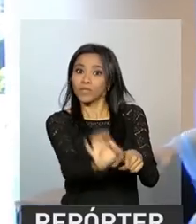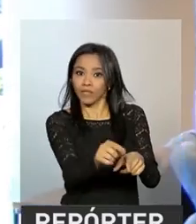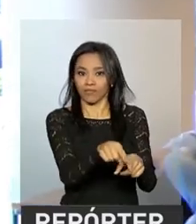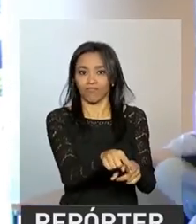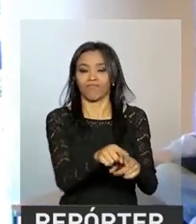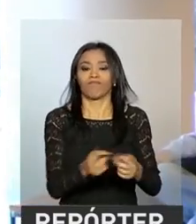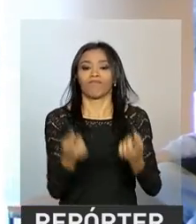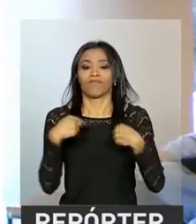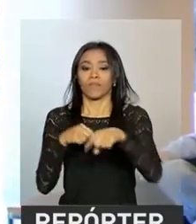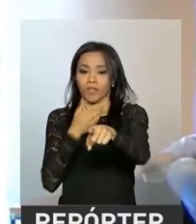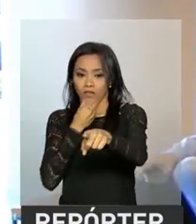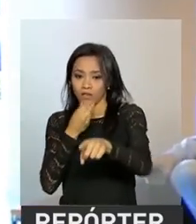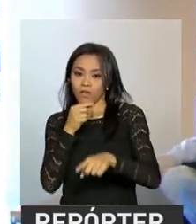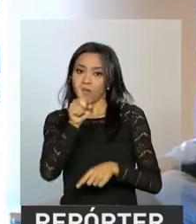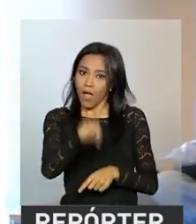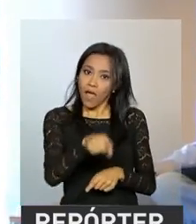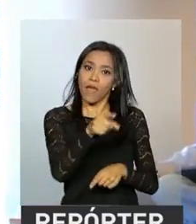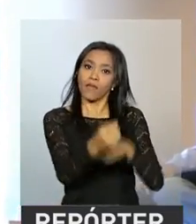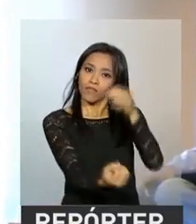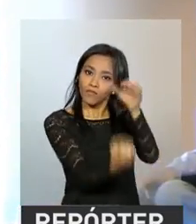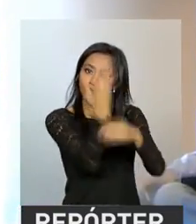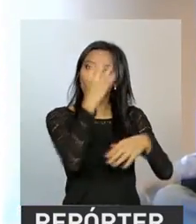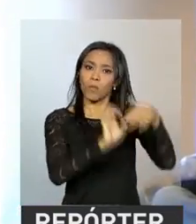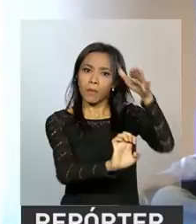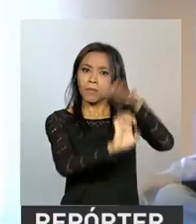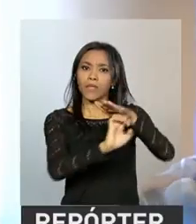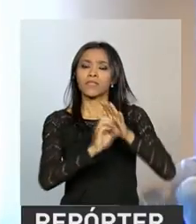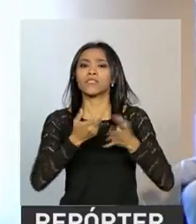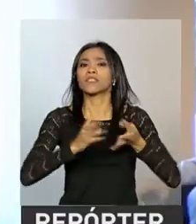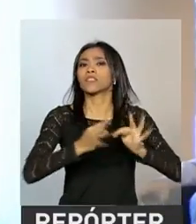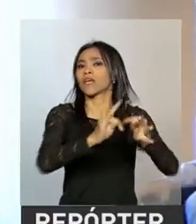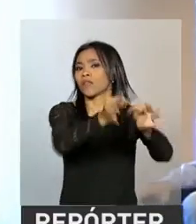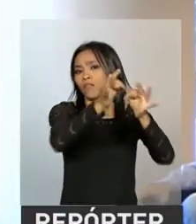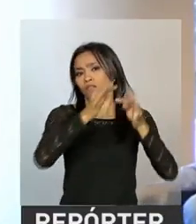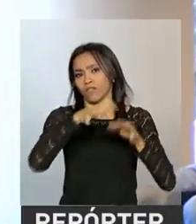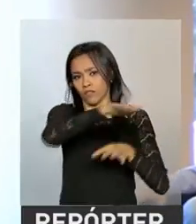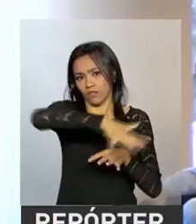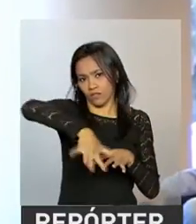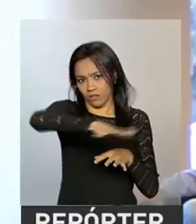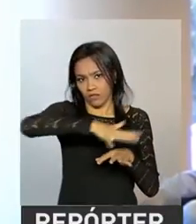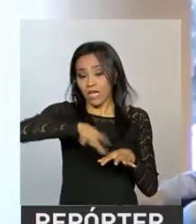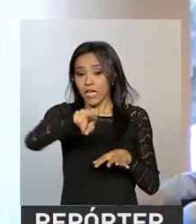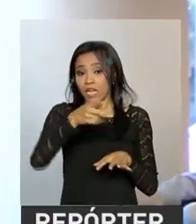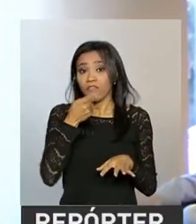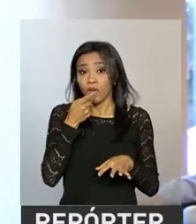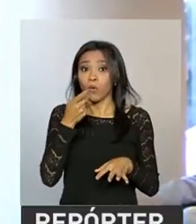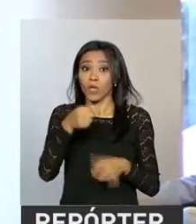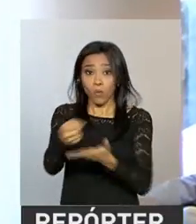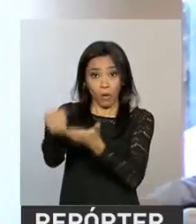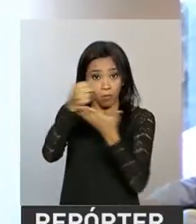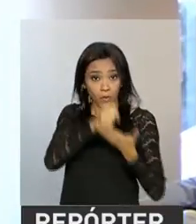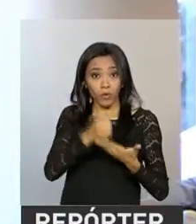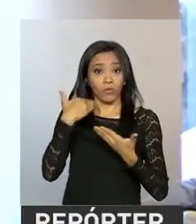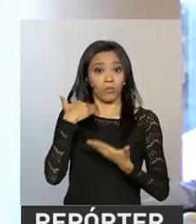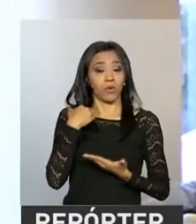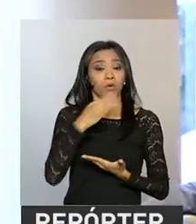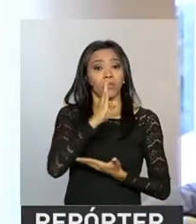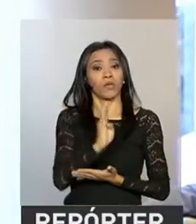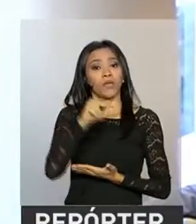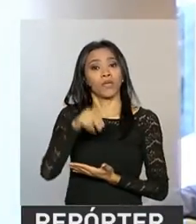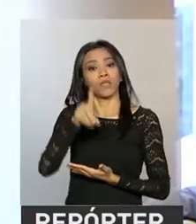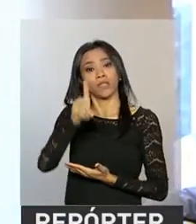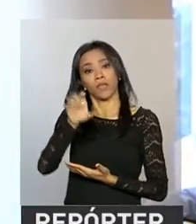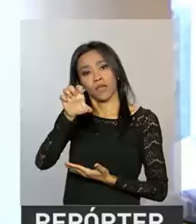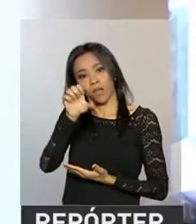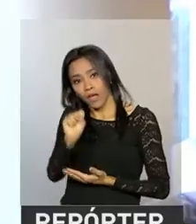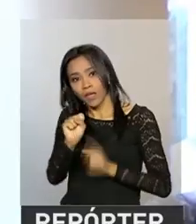empresário desde a minha fundador de uma empresa de tecnologia da informação ele conta com o apoio do bnds parte o gato